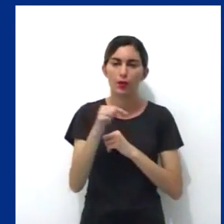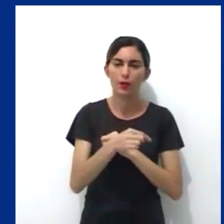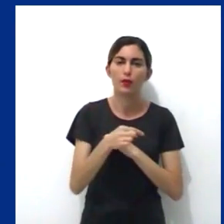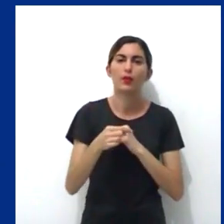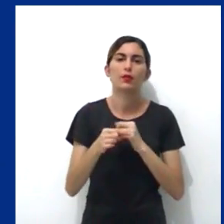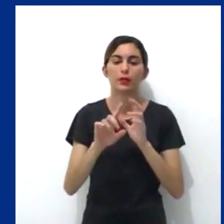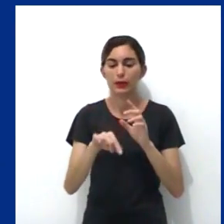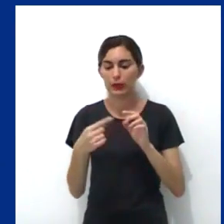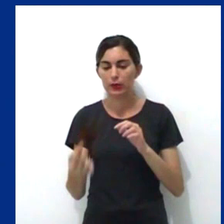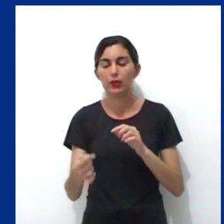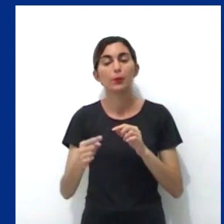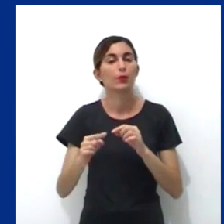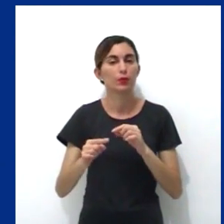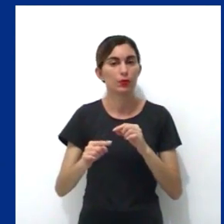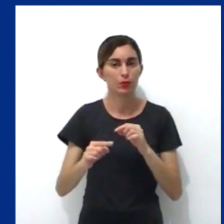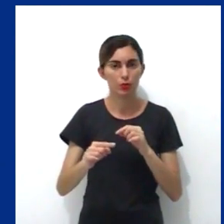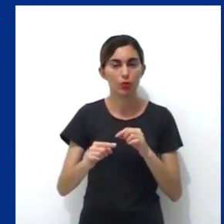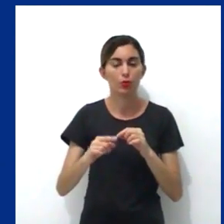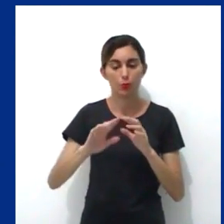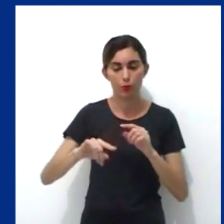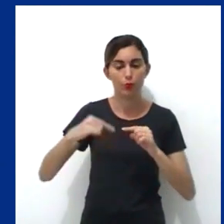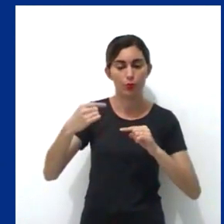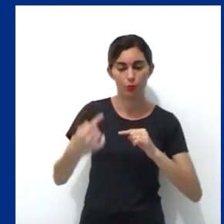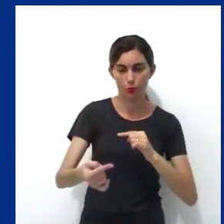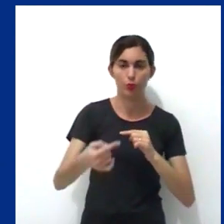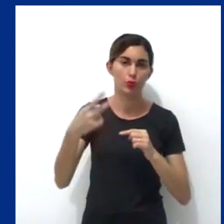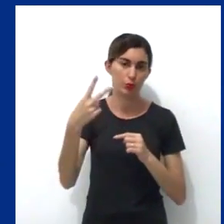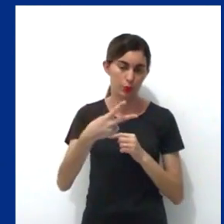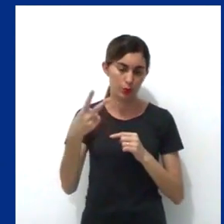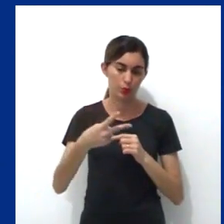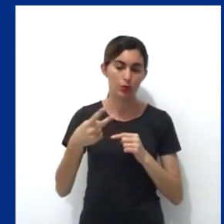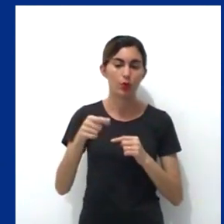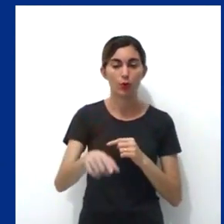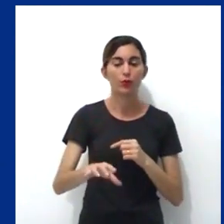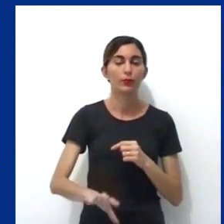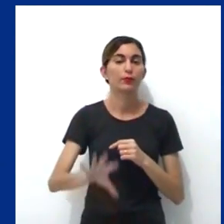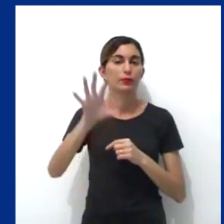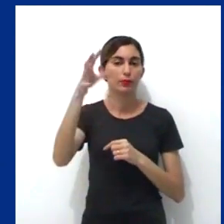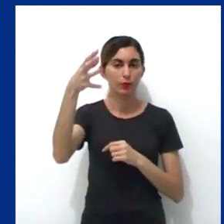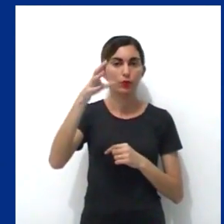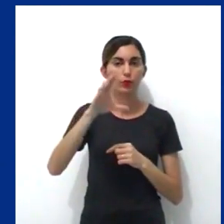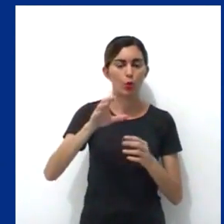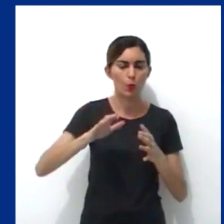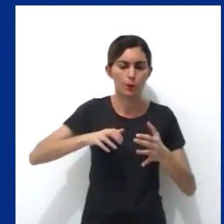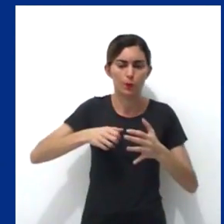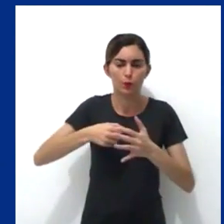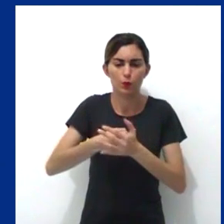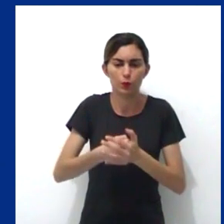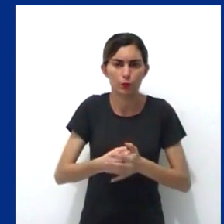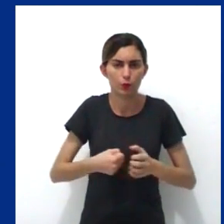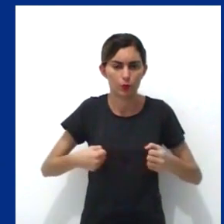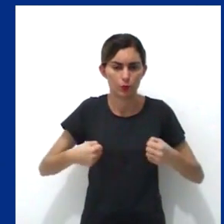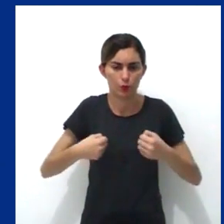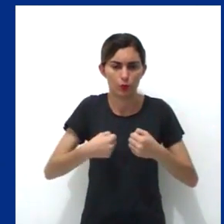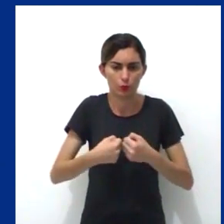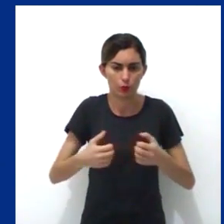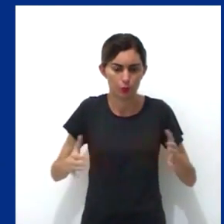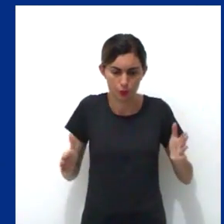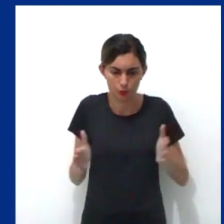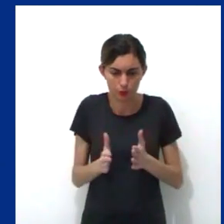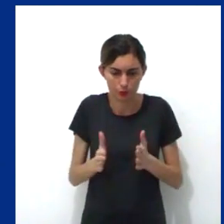chamada válvula de admissão, onde vai entrar a mistura de ar com combustível. Esse ar com combustível vai entrar dentro da câmara